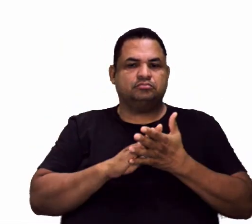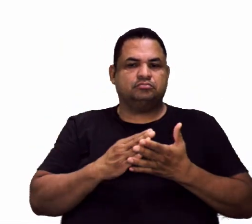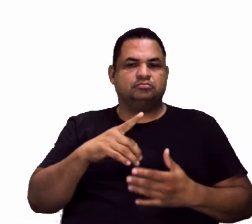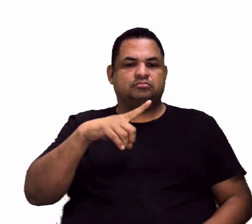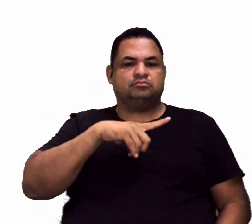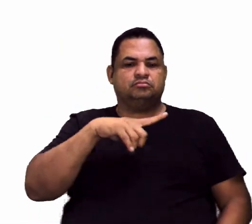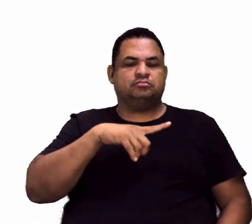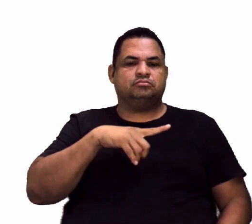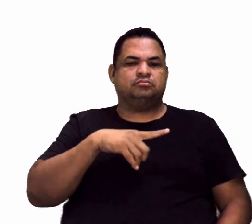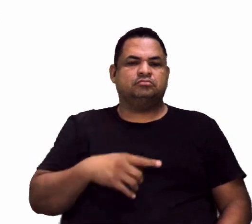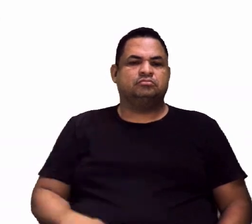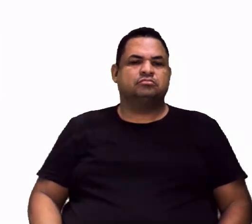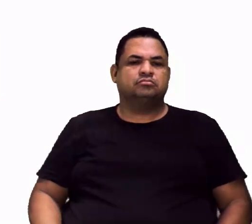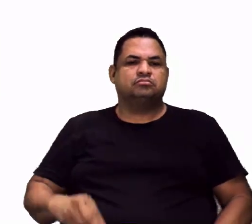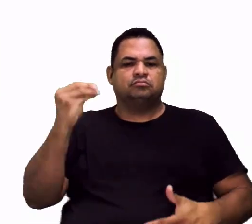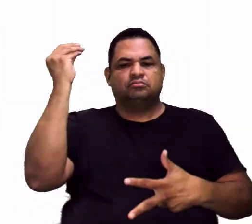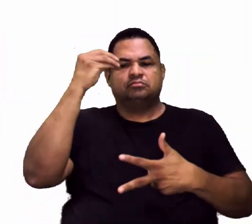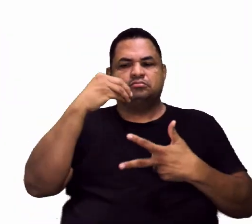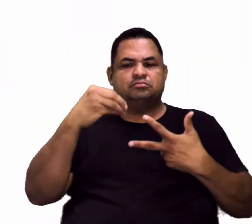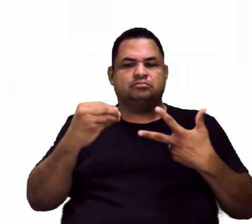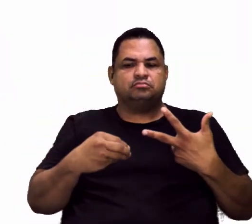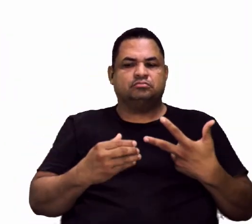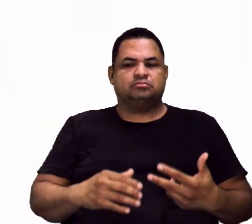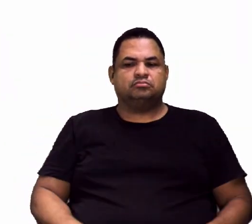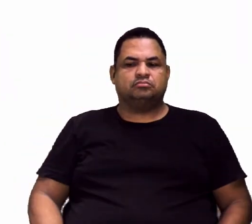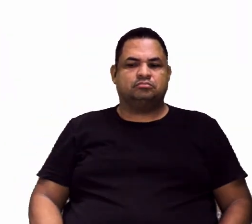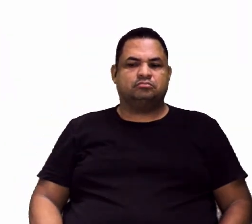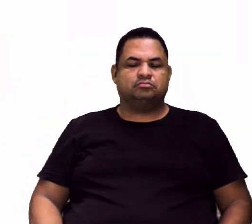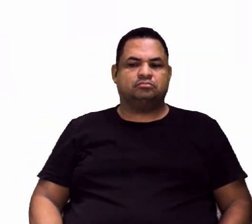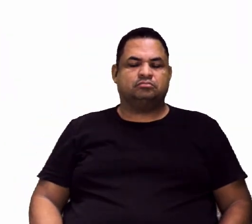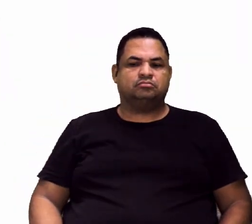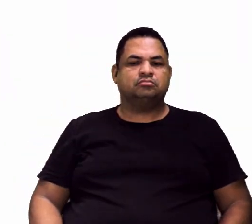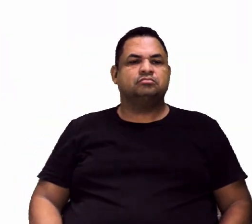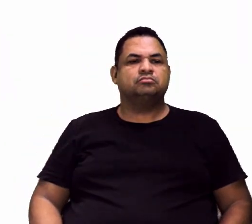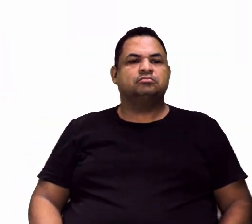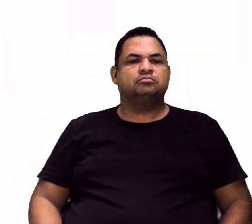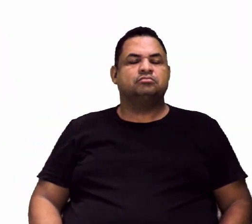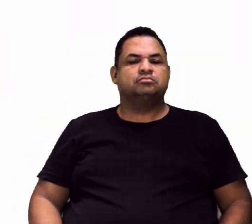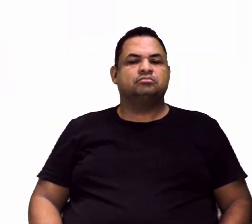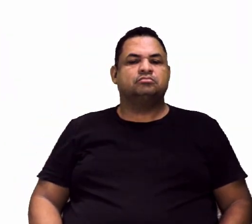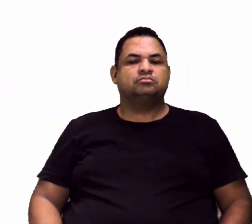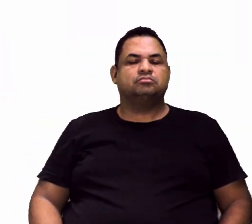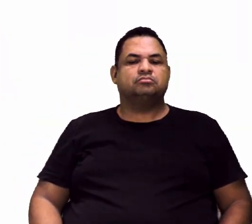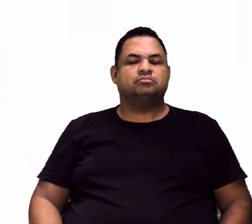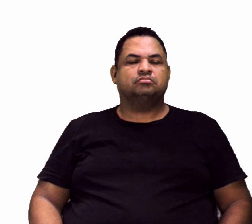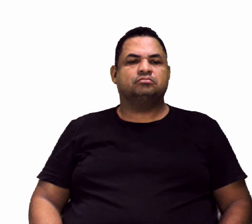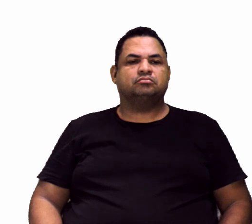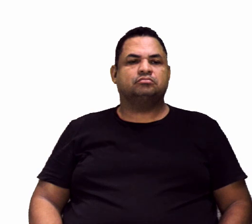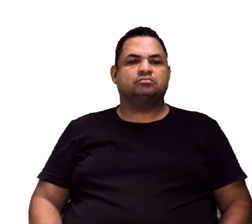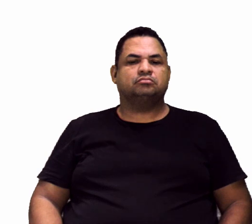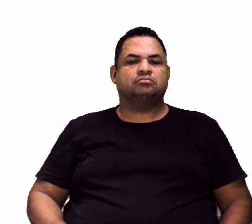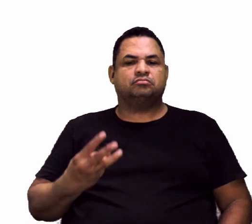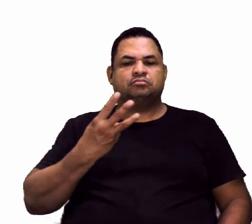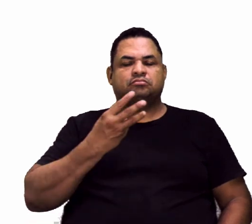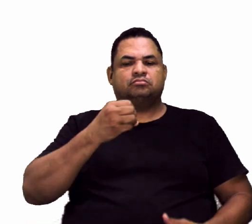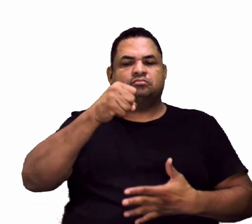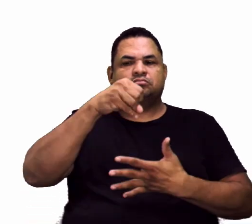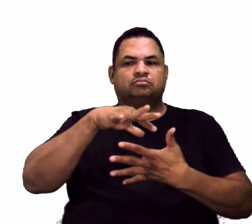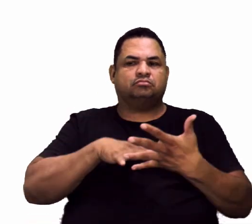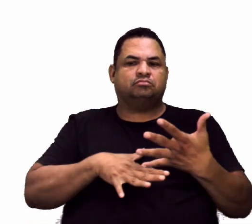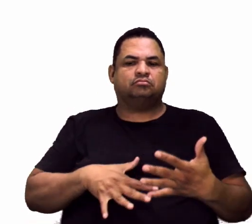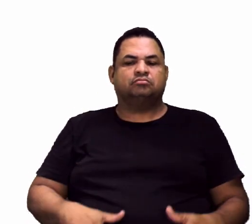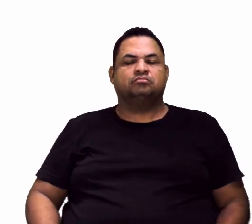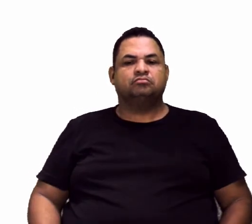ainda temos aqui, ó, se liga no Enem com a terceira